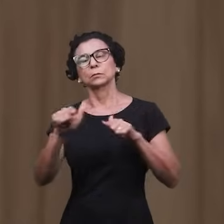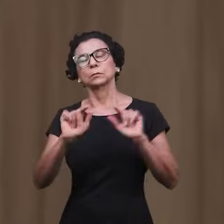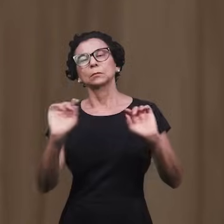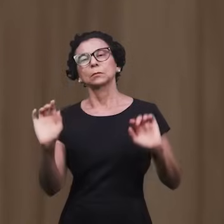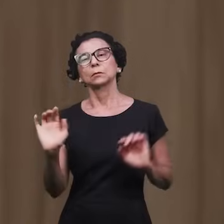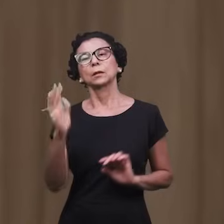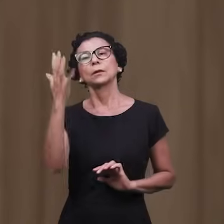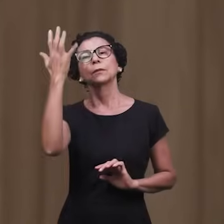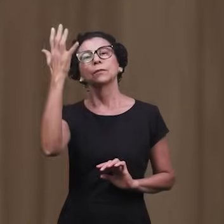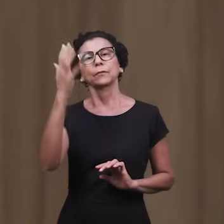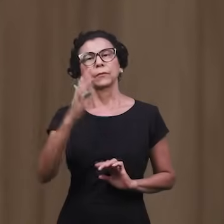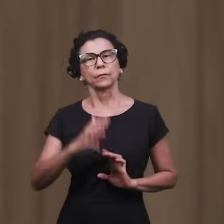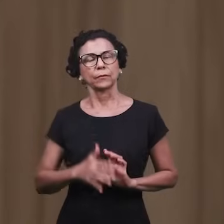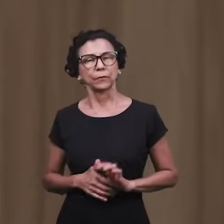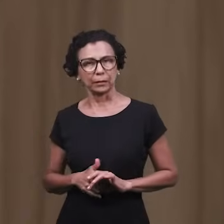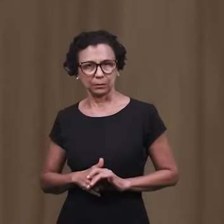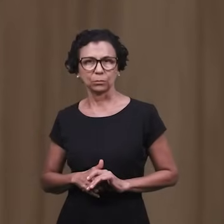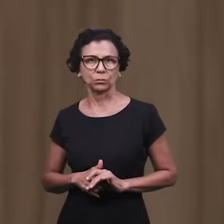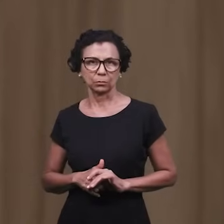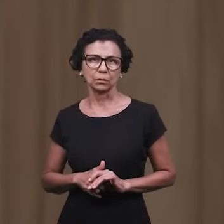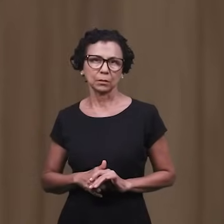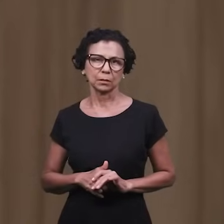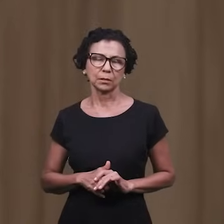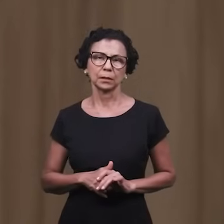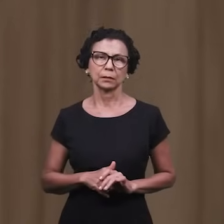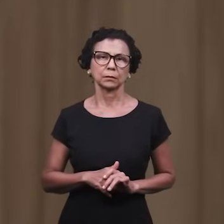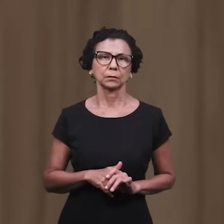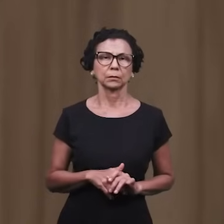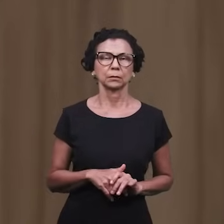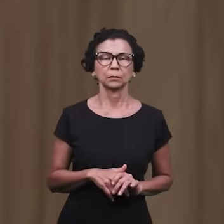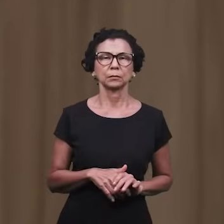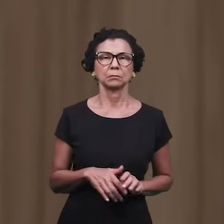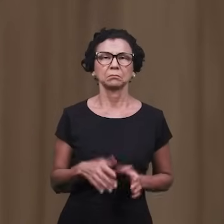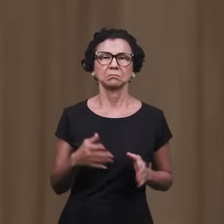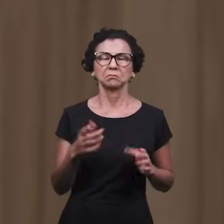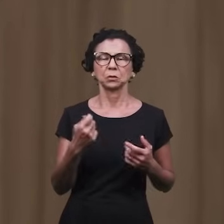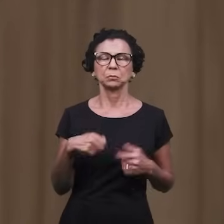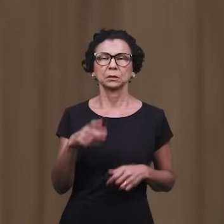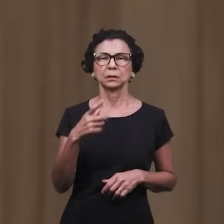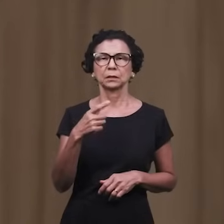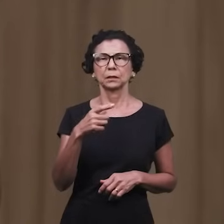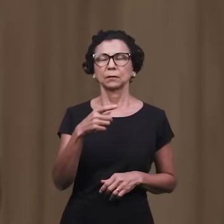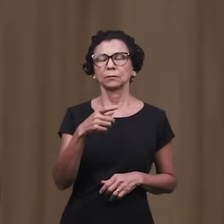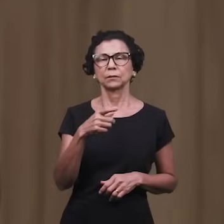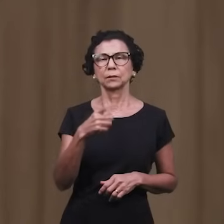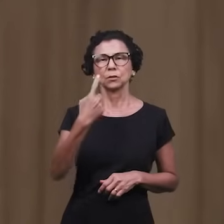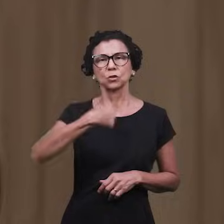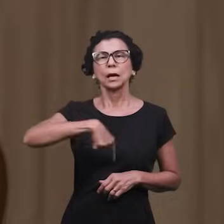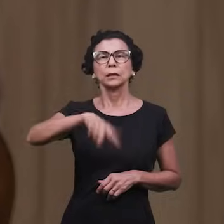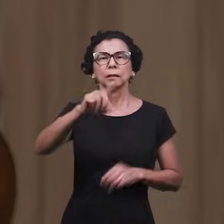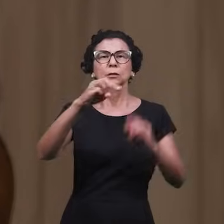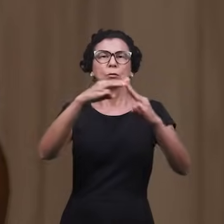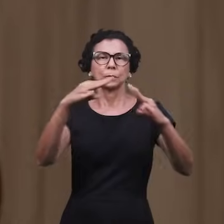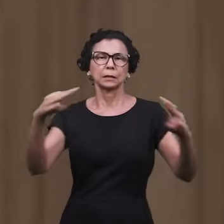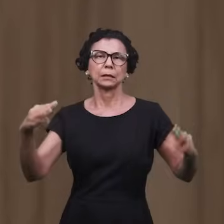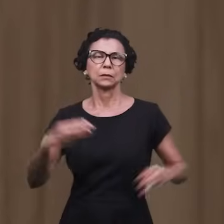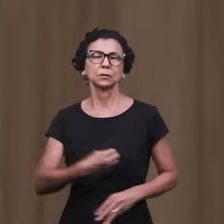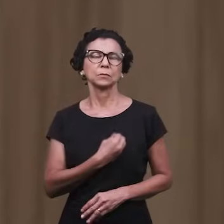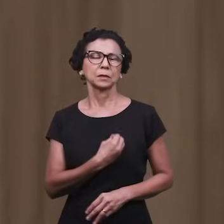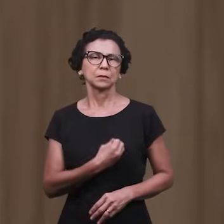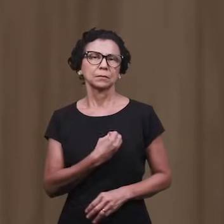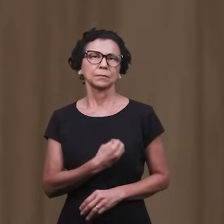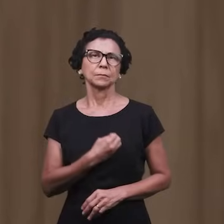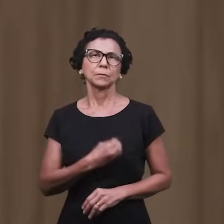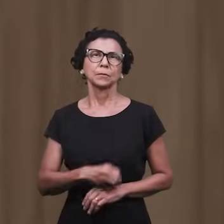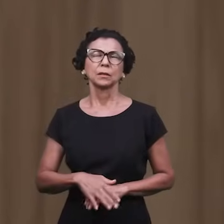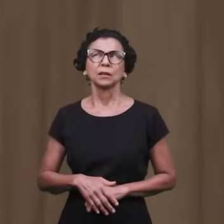outros eventos que não exigiam a presença no Manaim, eu já participava deles em coisas aqui embaixo. Por exemplo, terceira